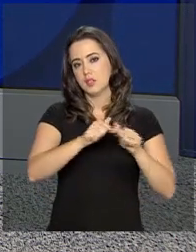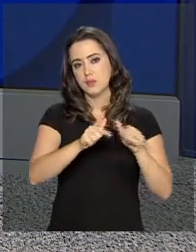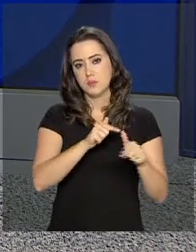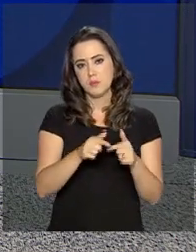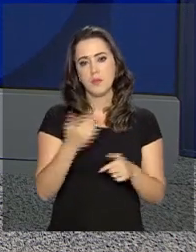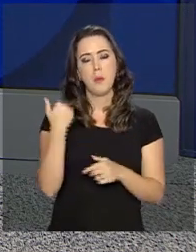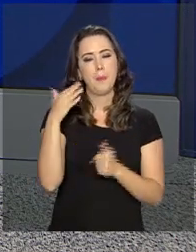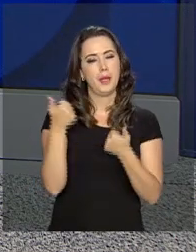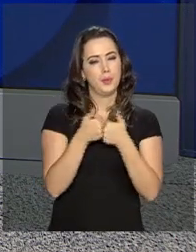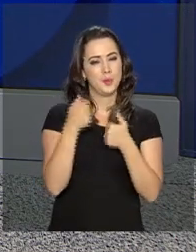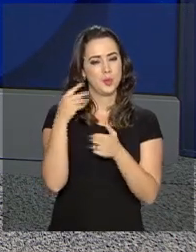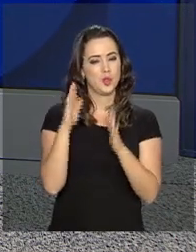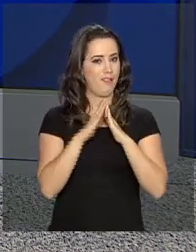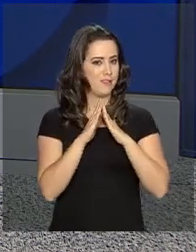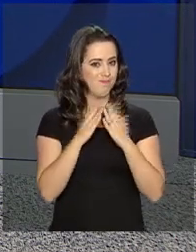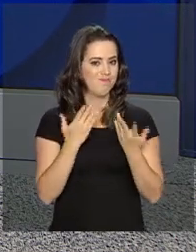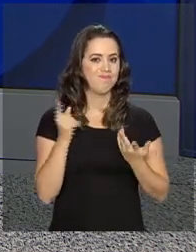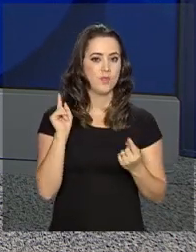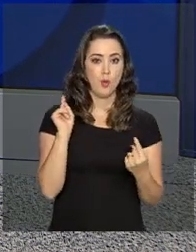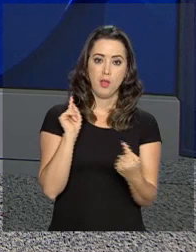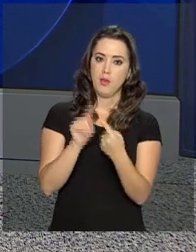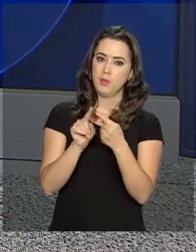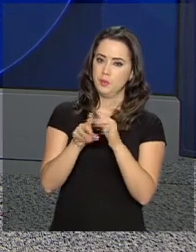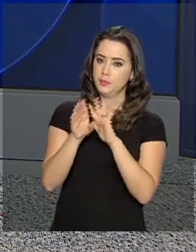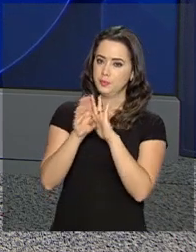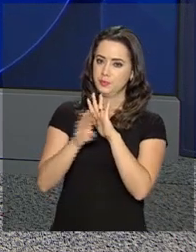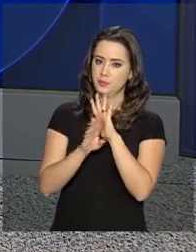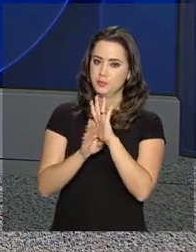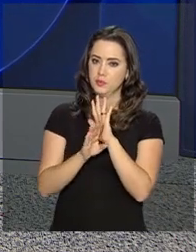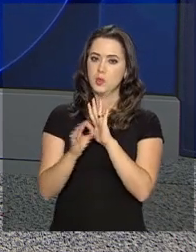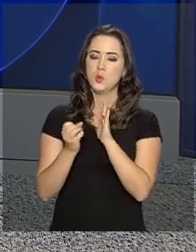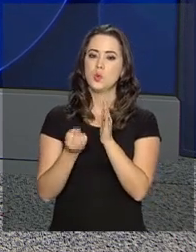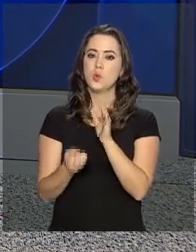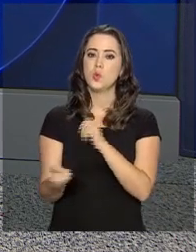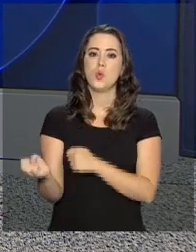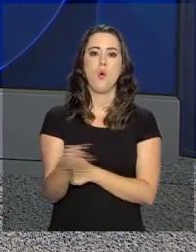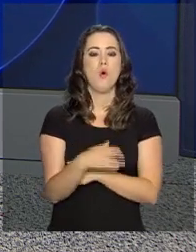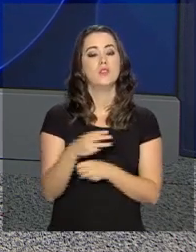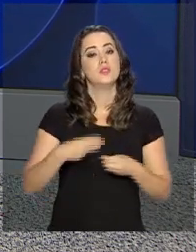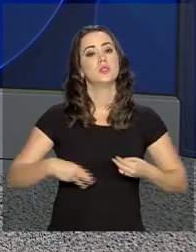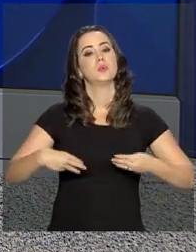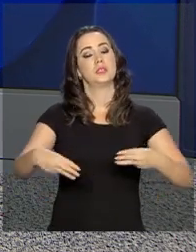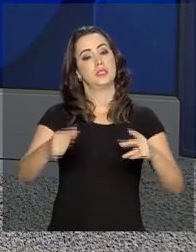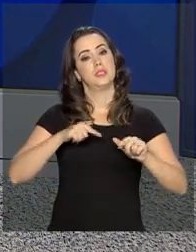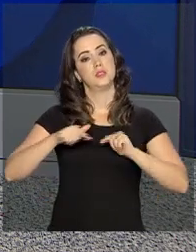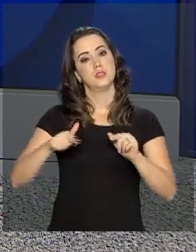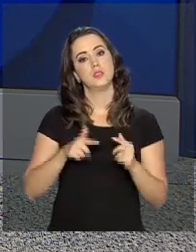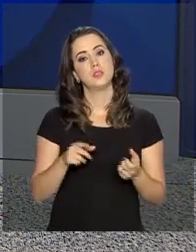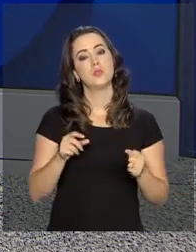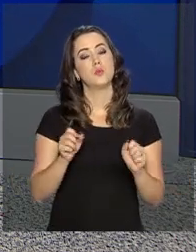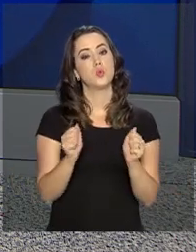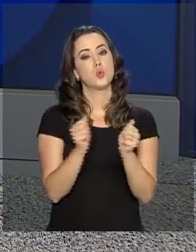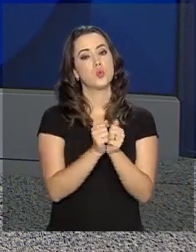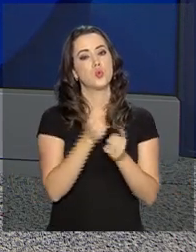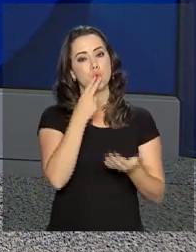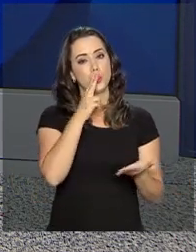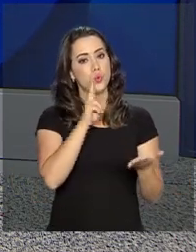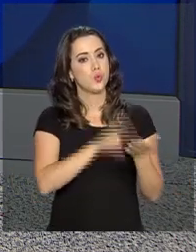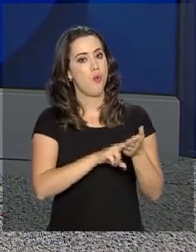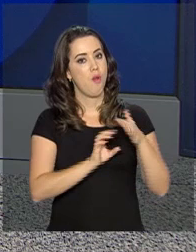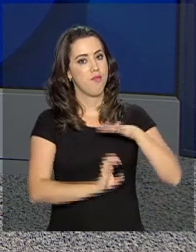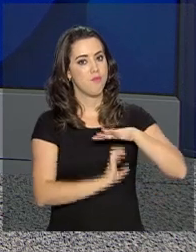social mais perto de casa. Esse é o objetivo de um projeto piloto que o Ministério do Trabalho está fazendo em parceria